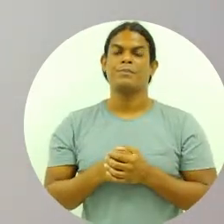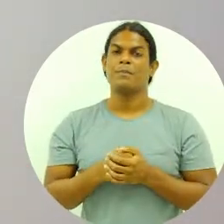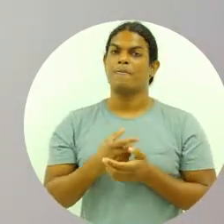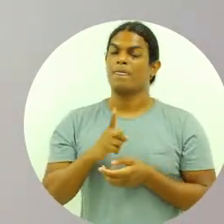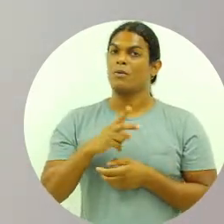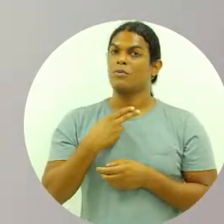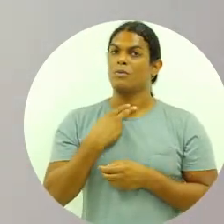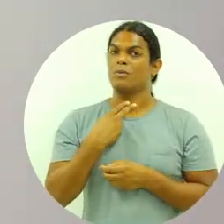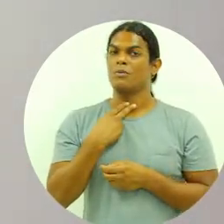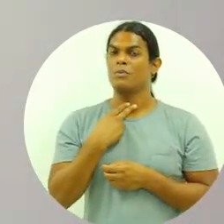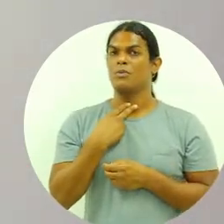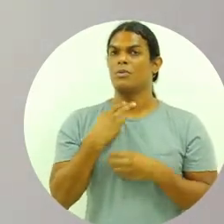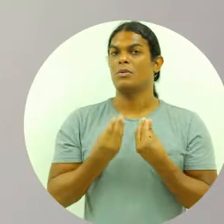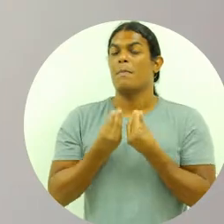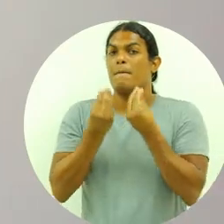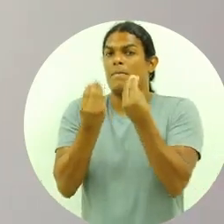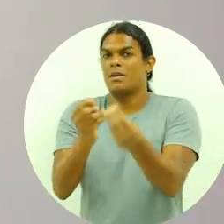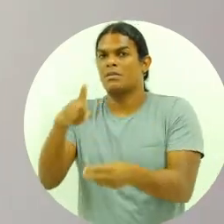passar para um